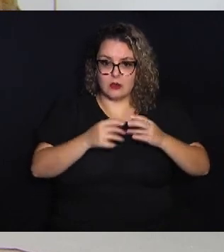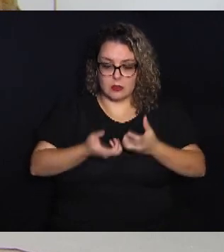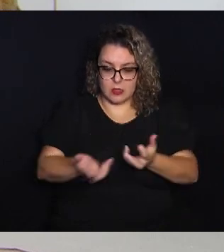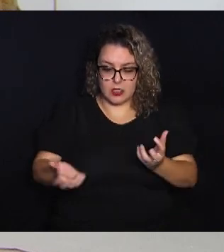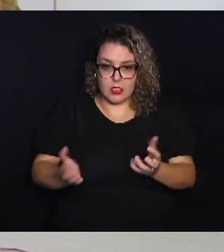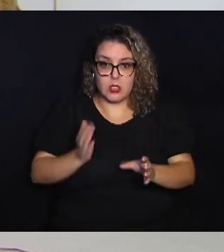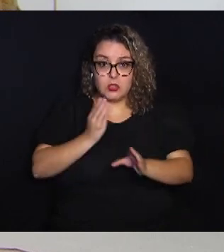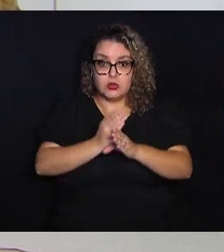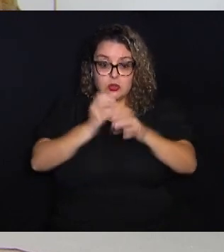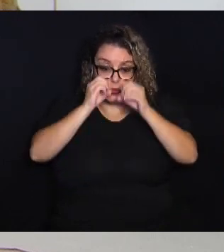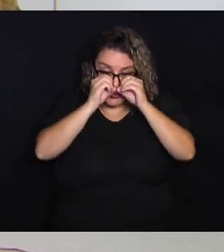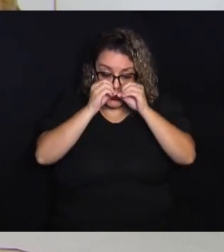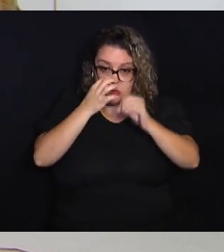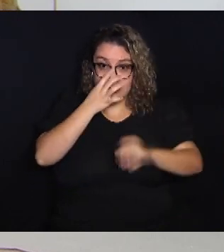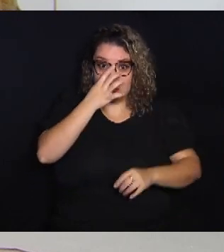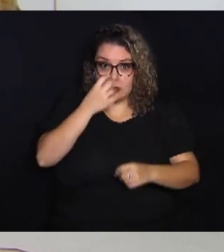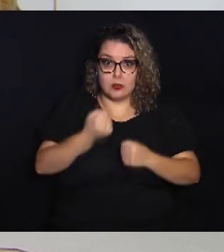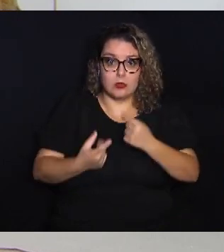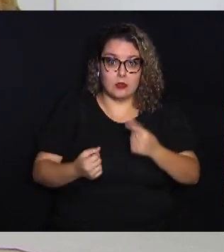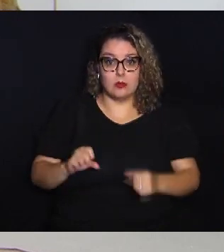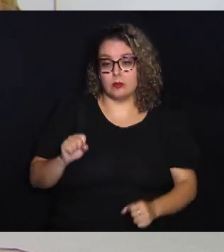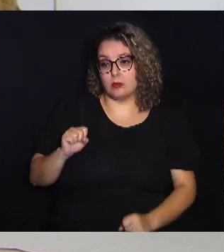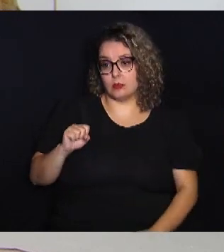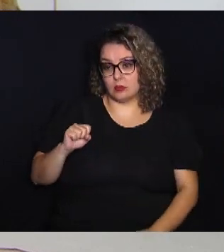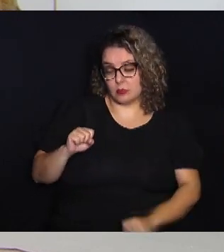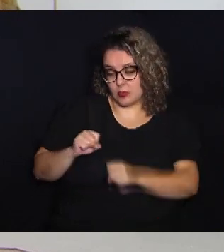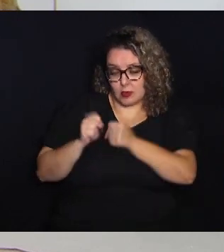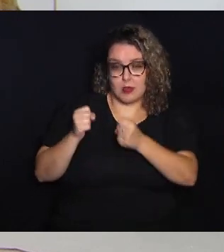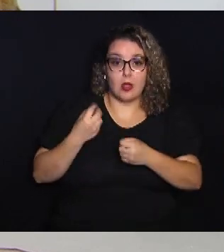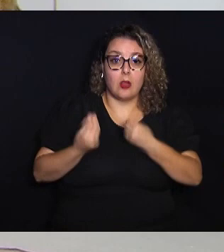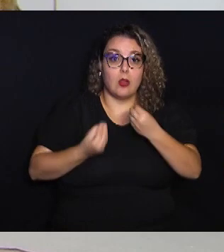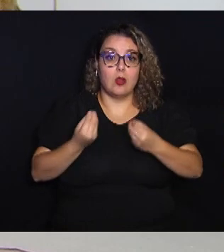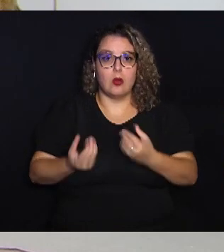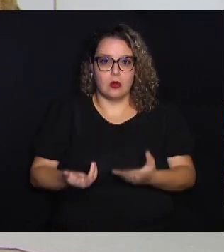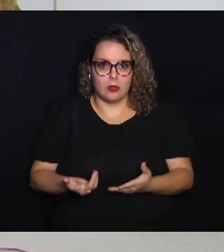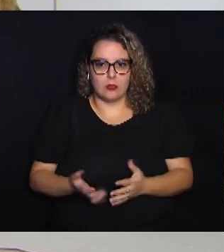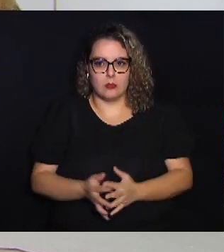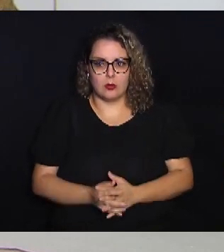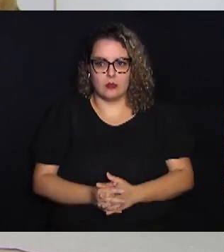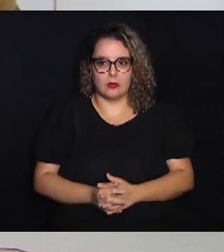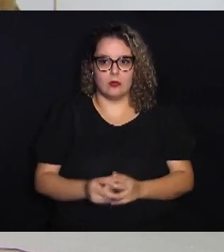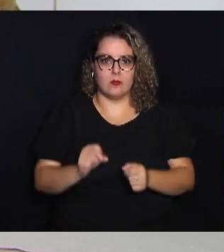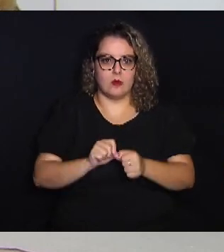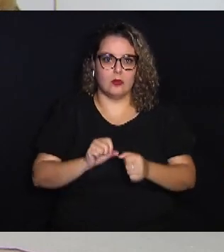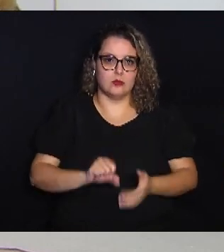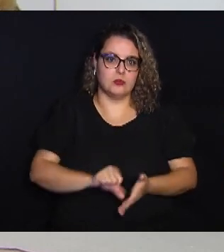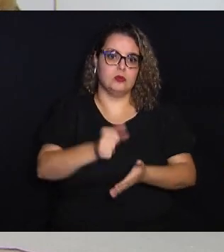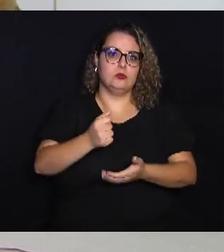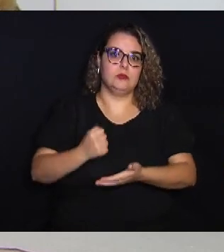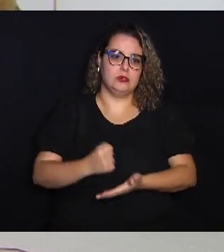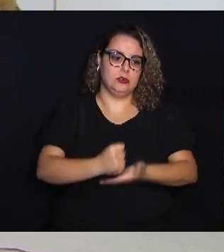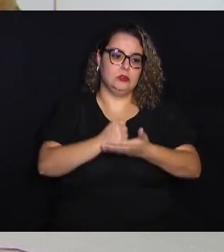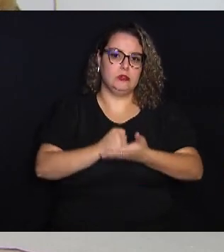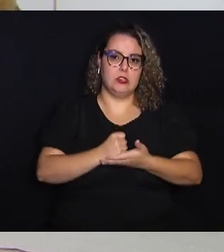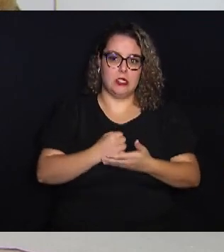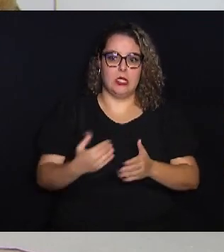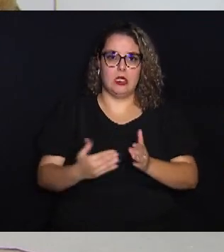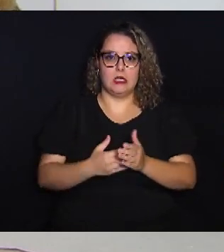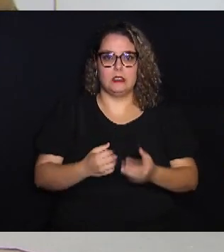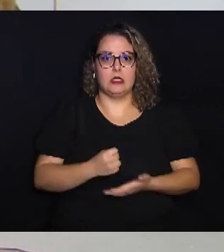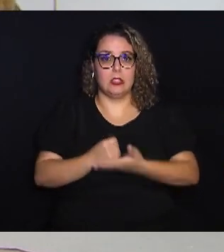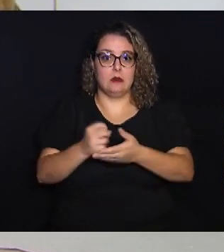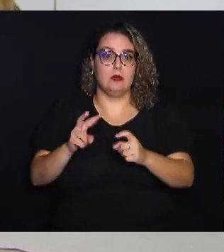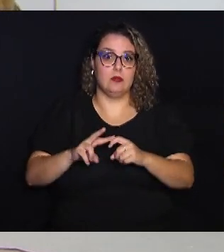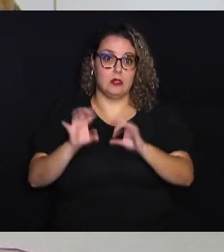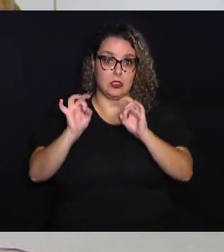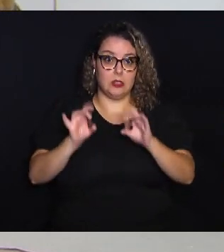está no jardim, de repente encontra uma coruja com algum tipo de fratura, como que ela pode estar ali fazendo os primeiros socorros até